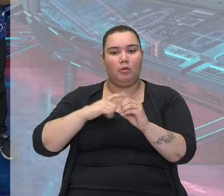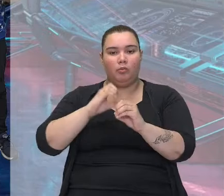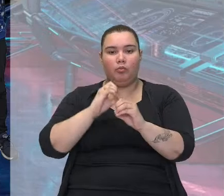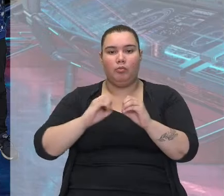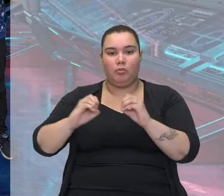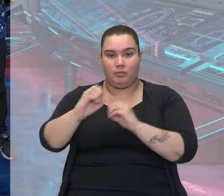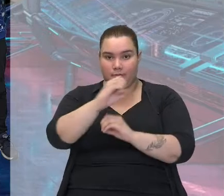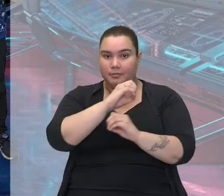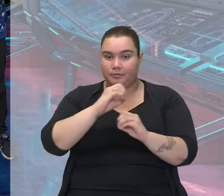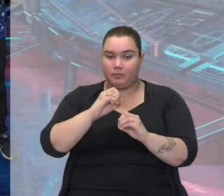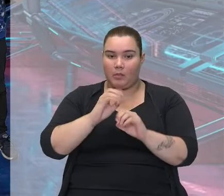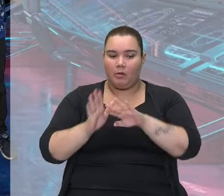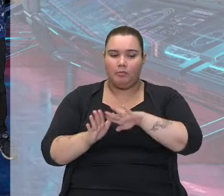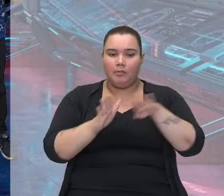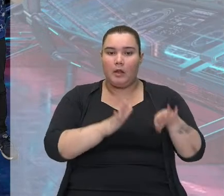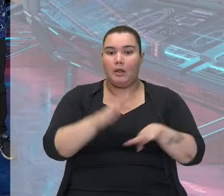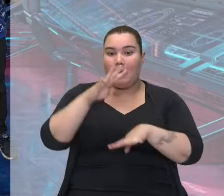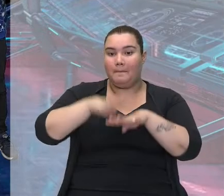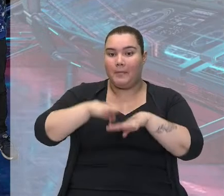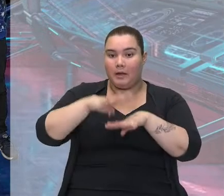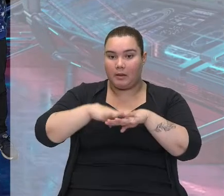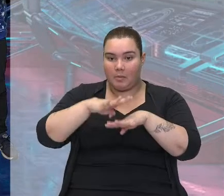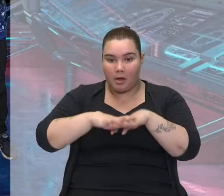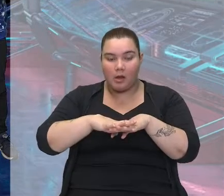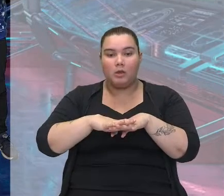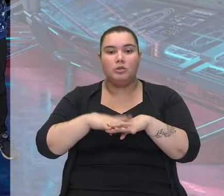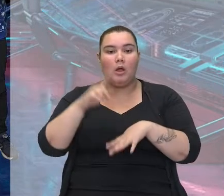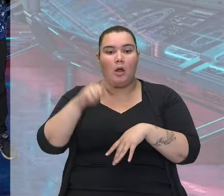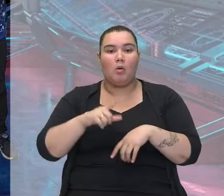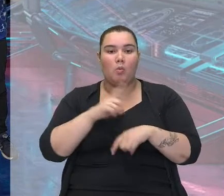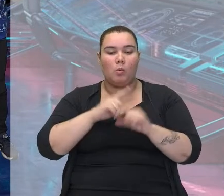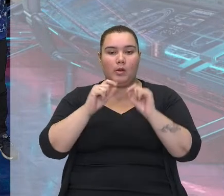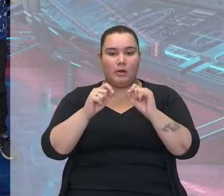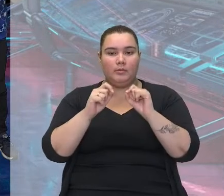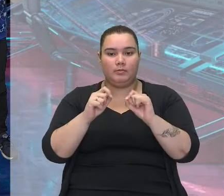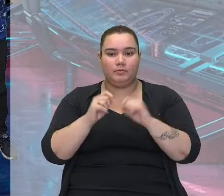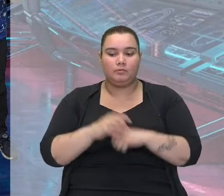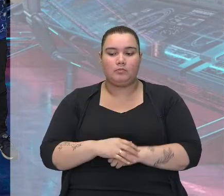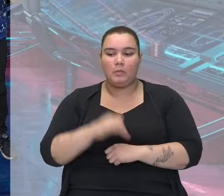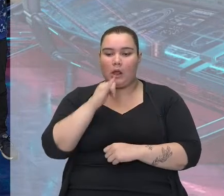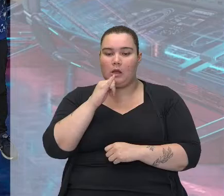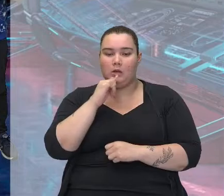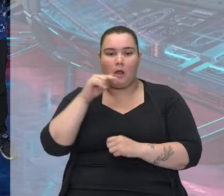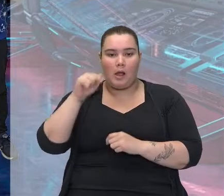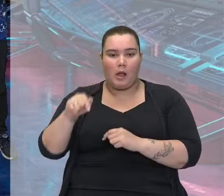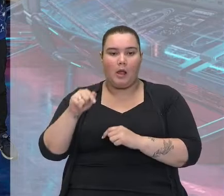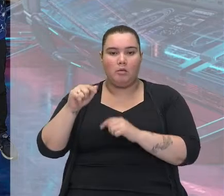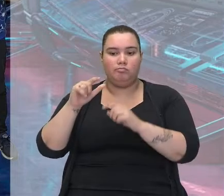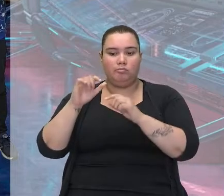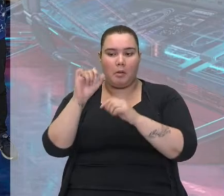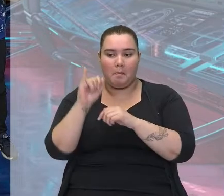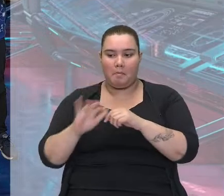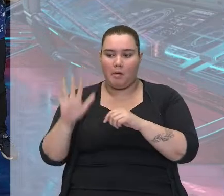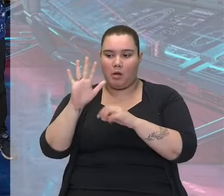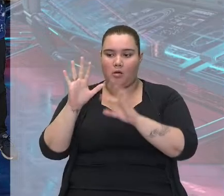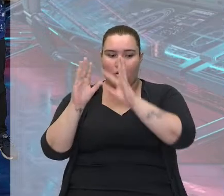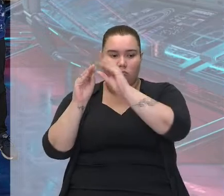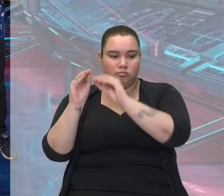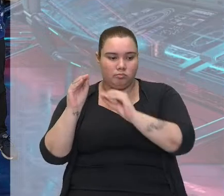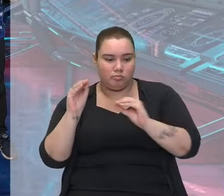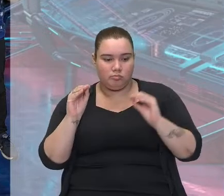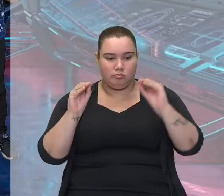translação ela move uma figura de posição para outra, né? E ela não altera a